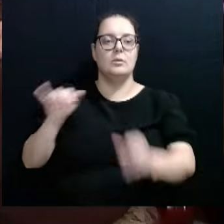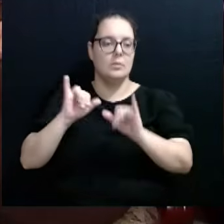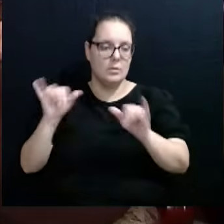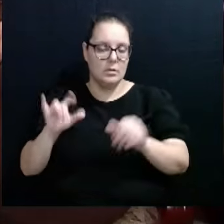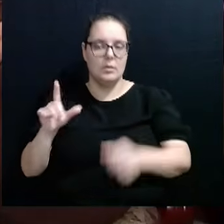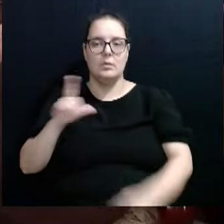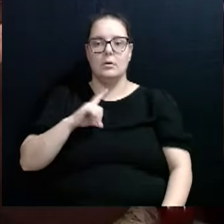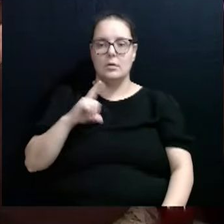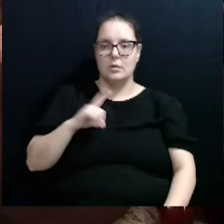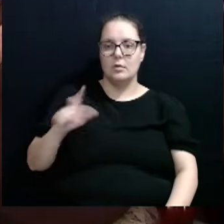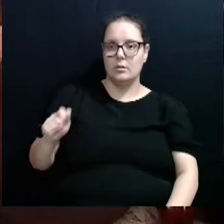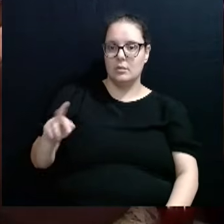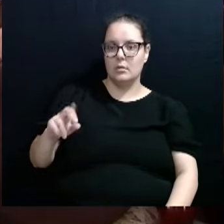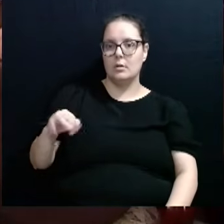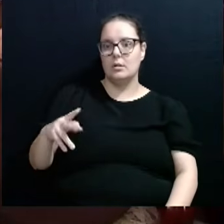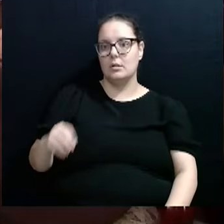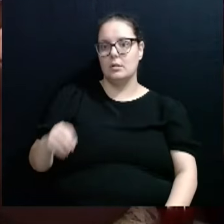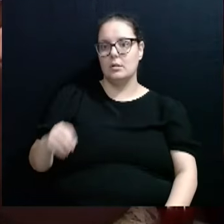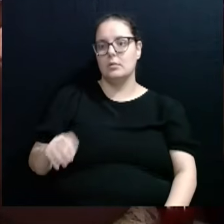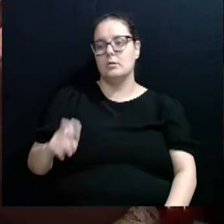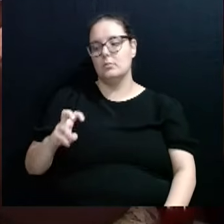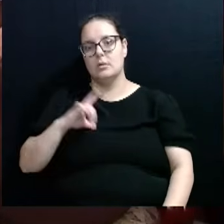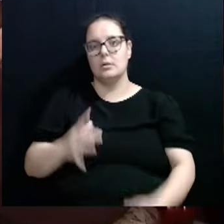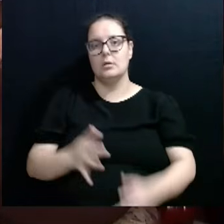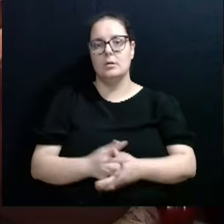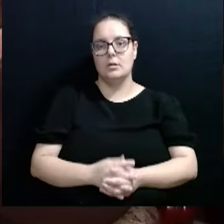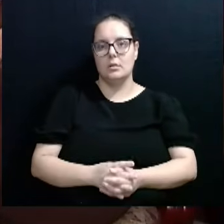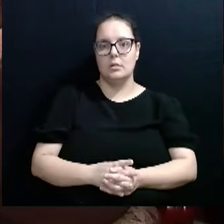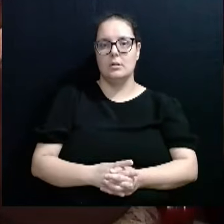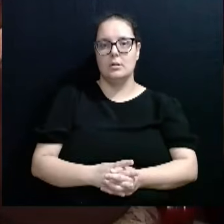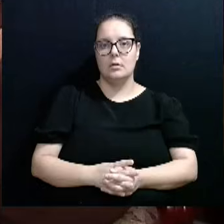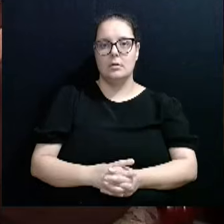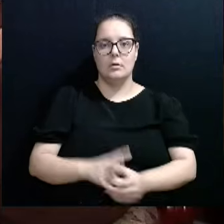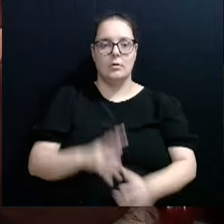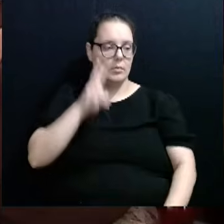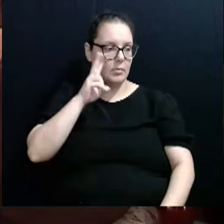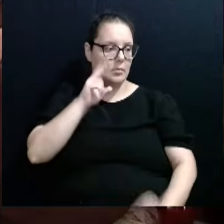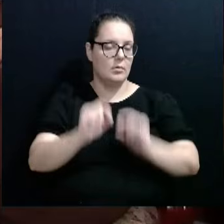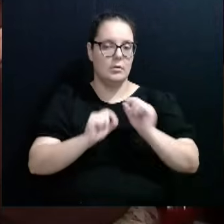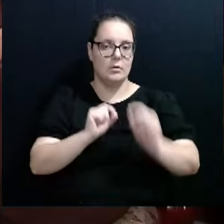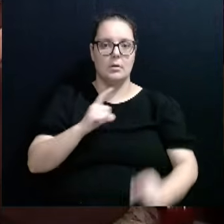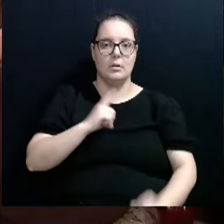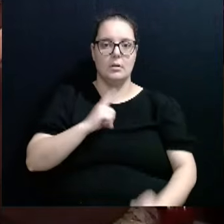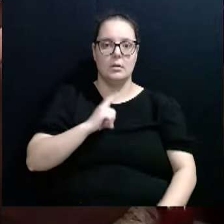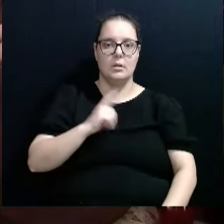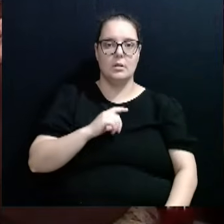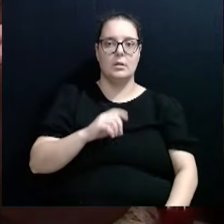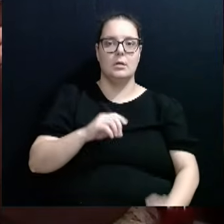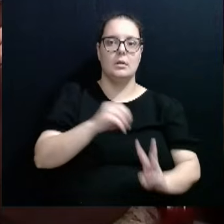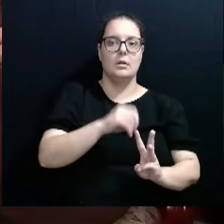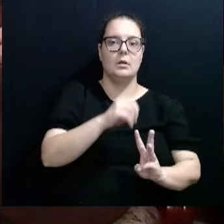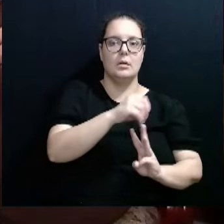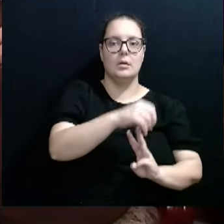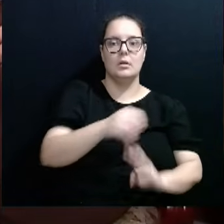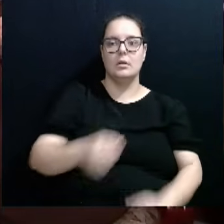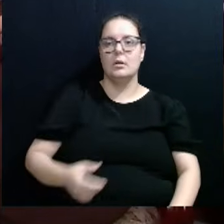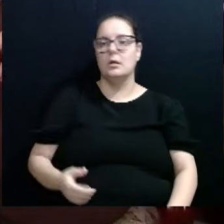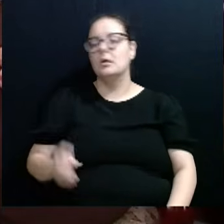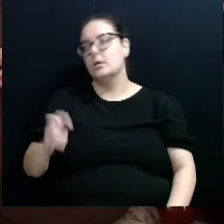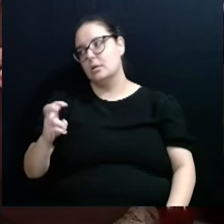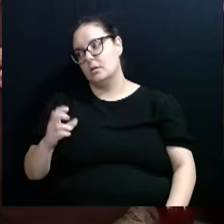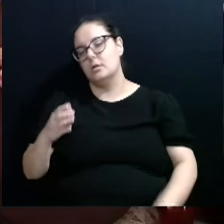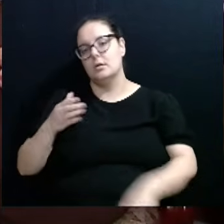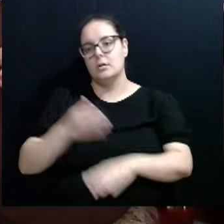5 horas da tarde. Ó, E aí às 5 horas a gente vou ver até o entra. que tem aqui de store. E às 5 horas entra. Olha,